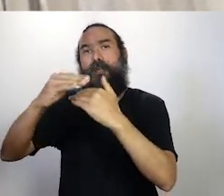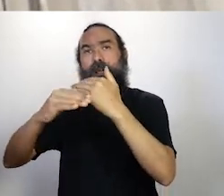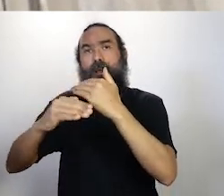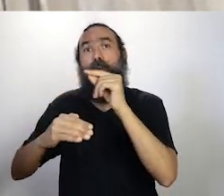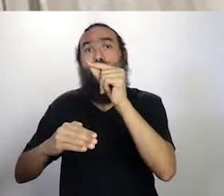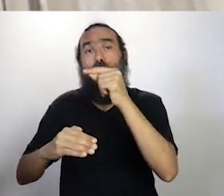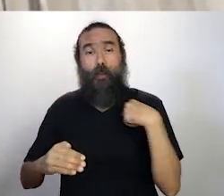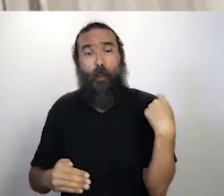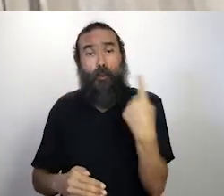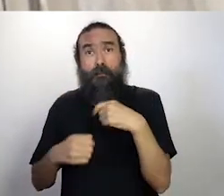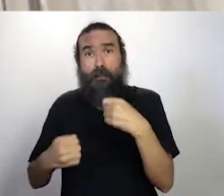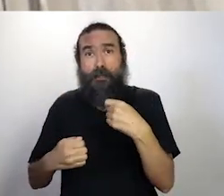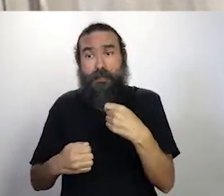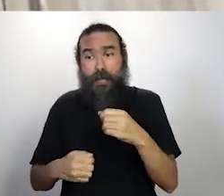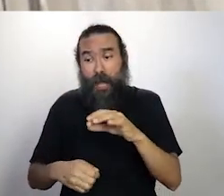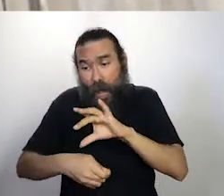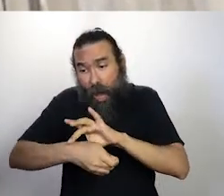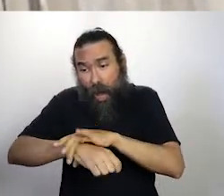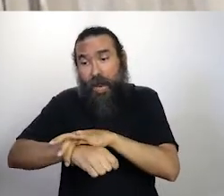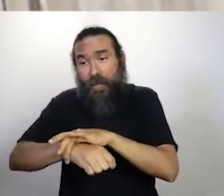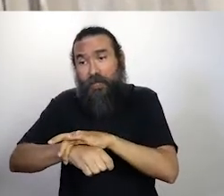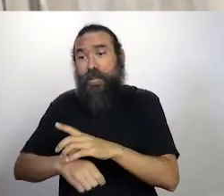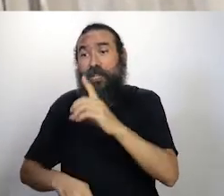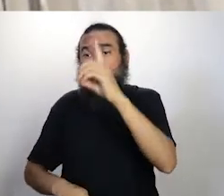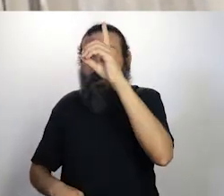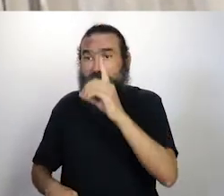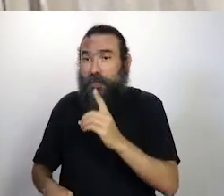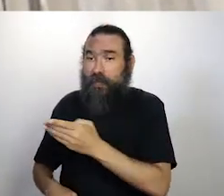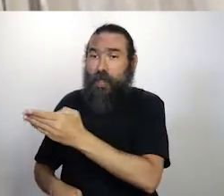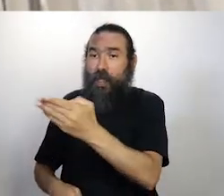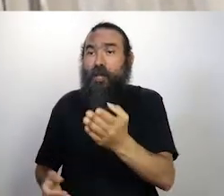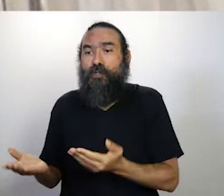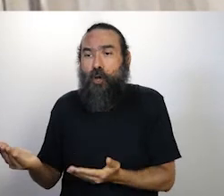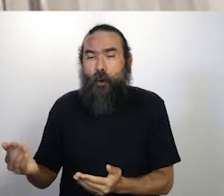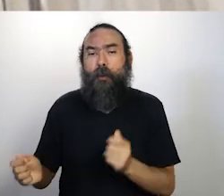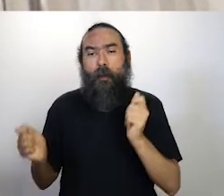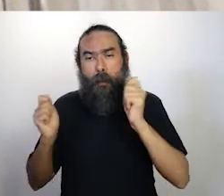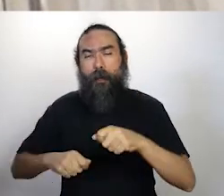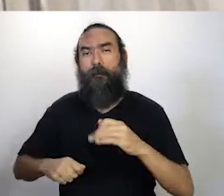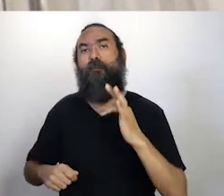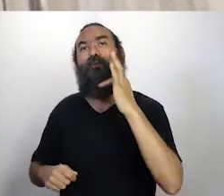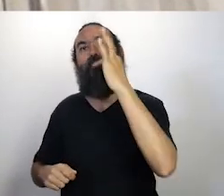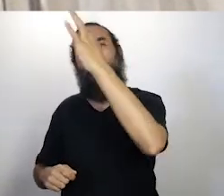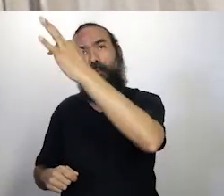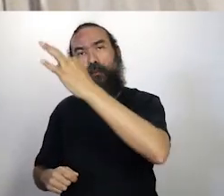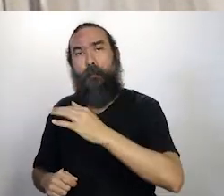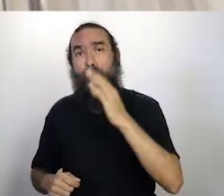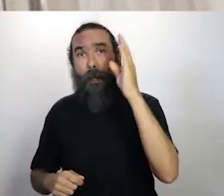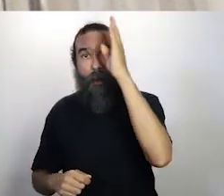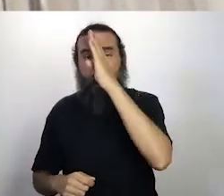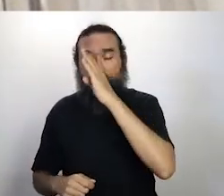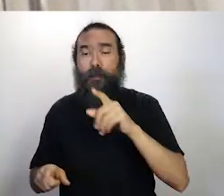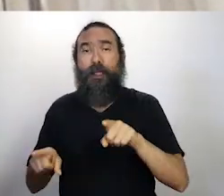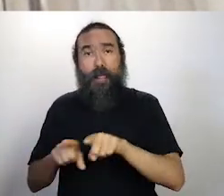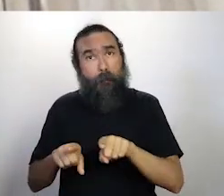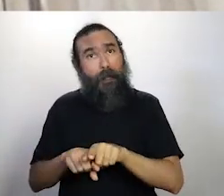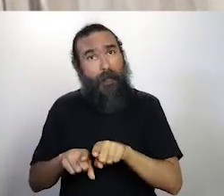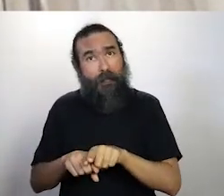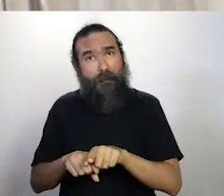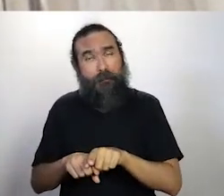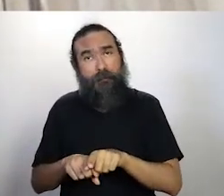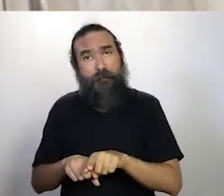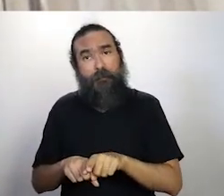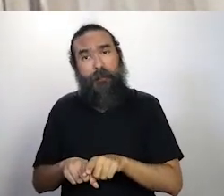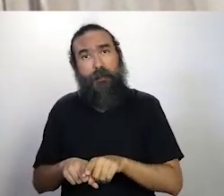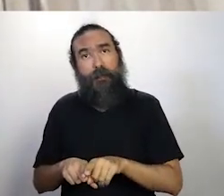mudança significativa para o presente, mas para o futuro também. E o Brasil ele não está fora desse contexto. Quer dizer, o Brasil, ele, na verdade, é um